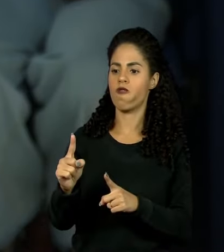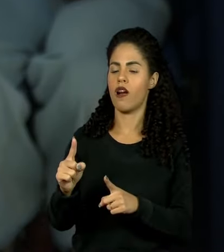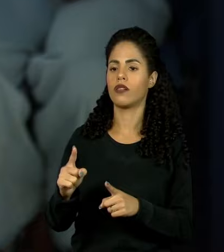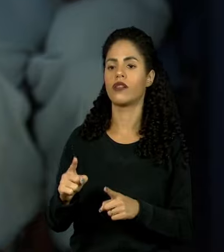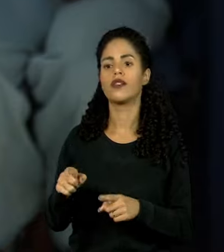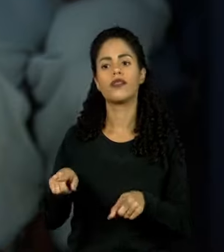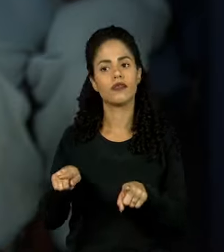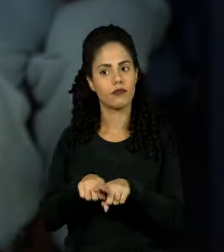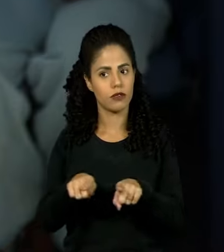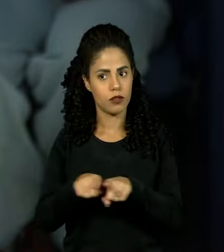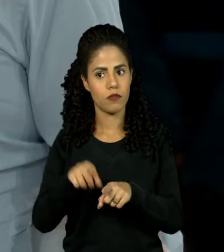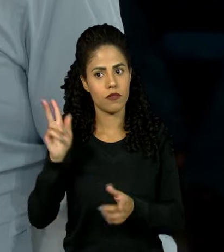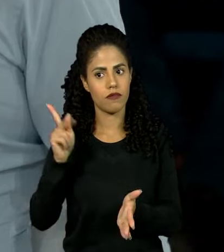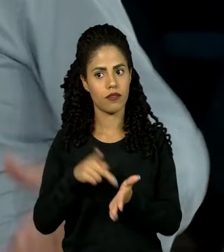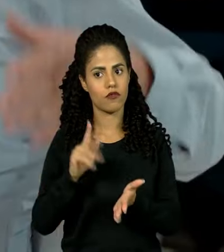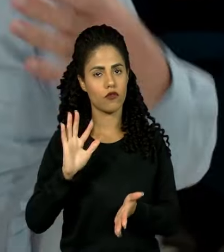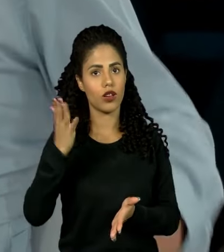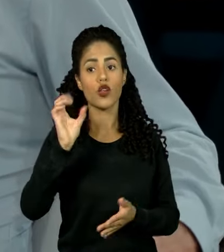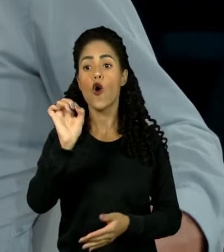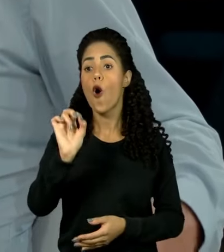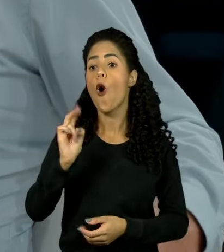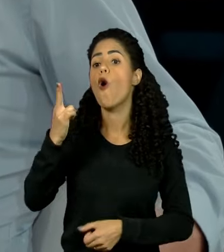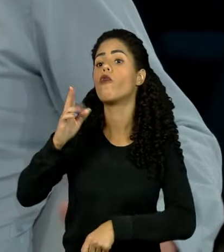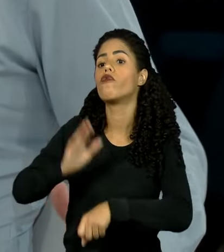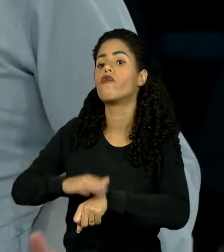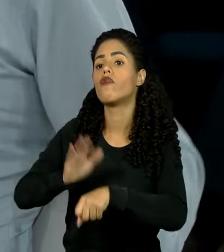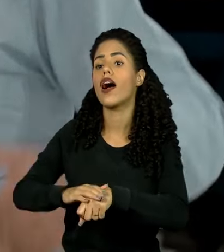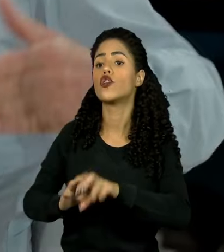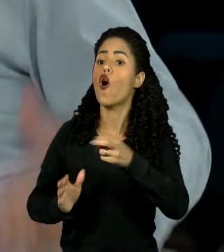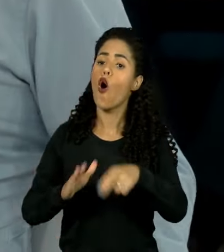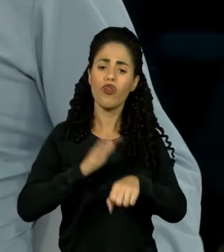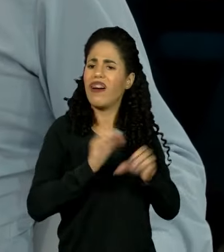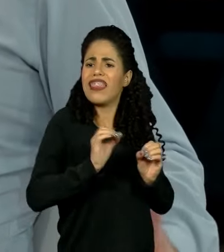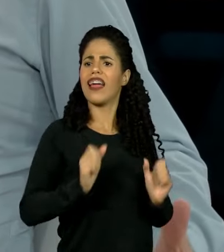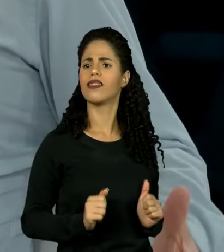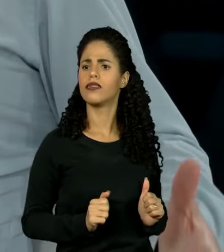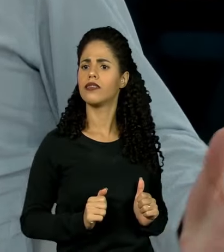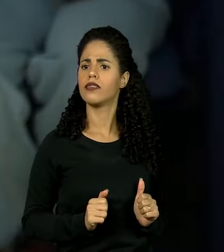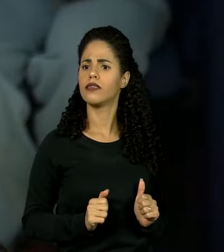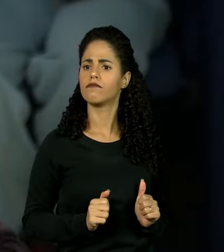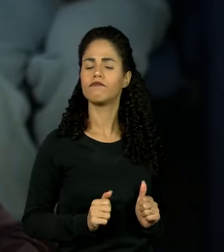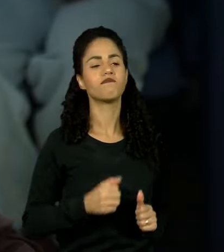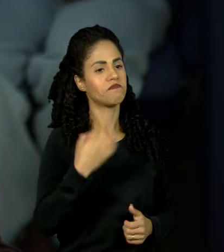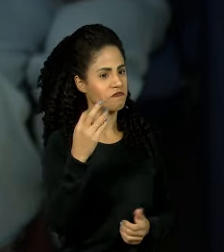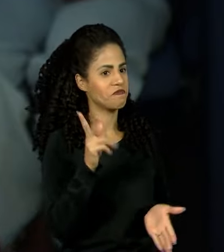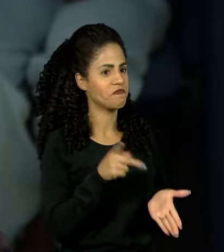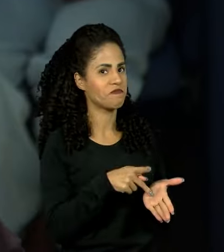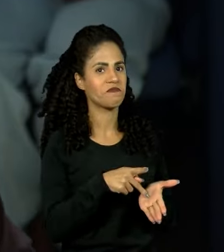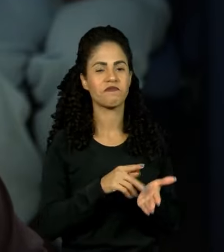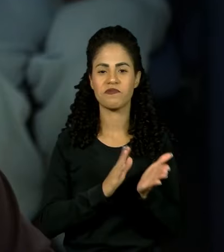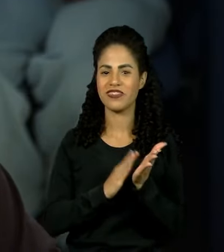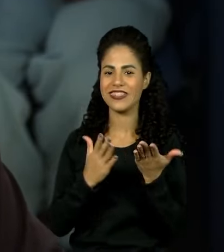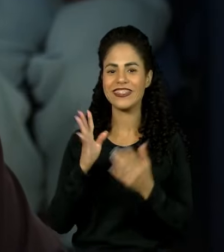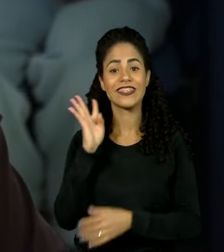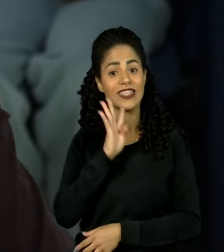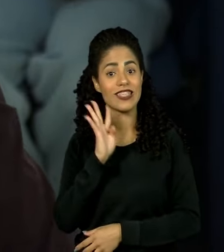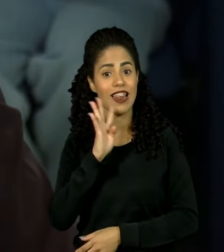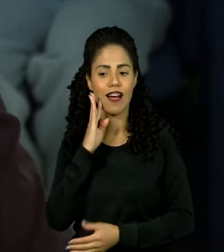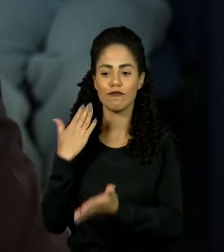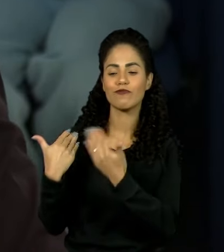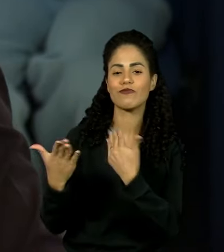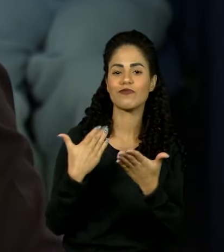confrontados com essa realidade ou a gente faz direito ou então não faz é isso aí muito bem pessoal tá muito legal essa